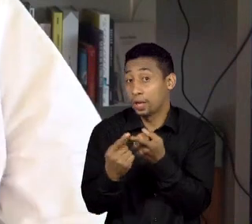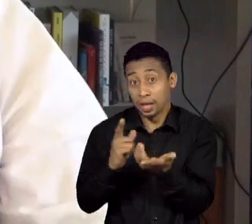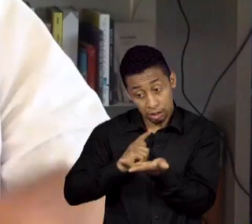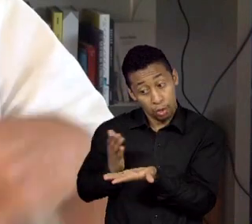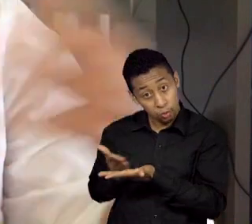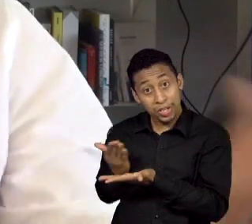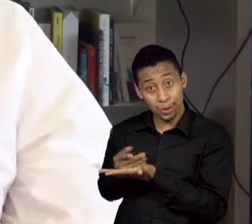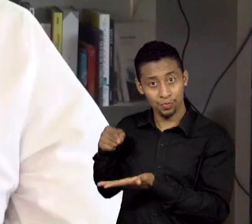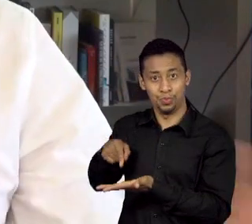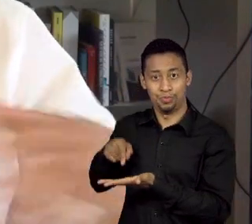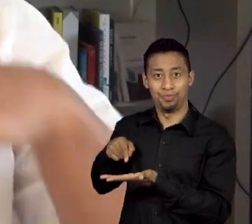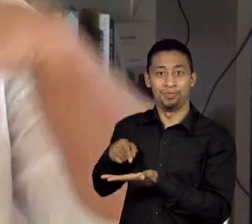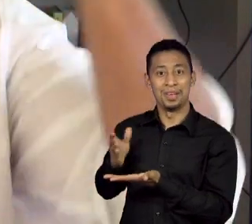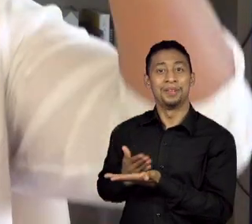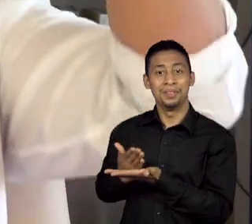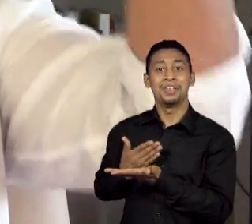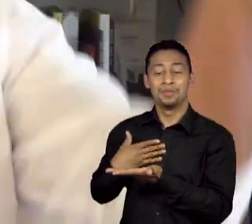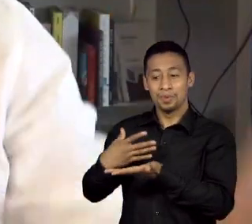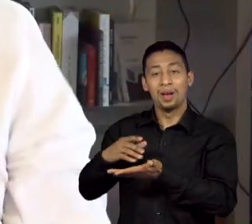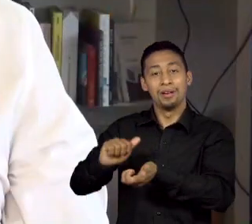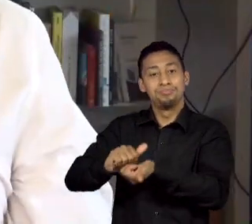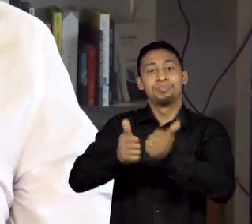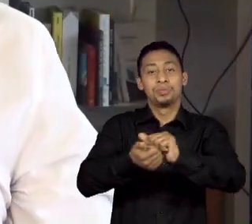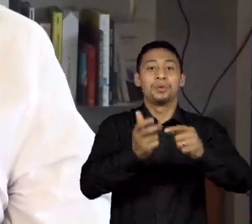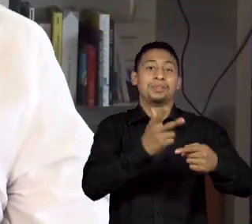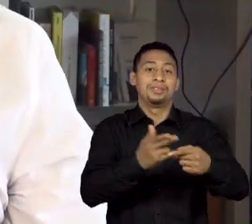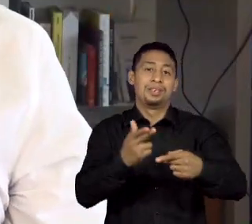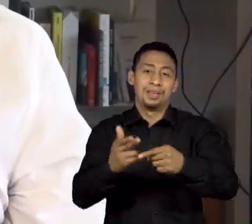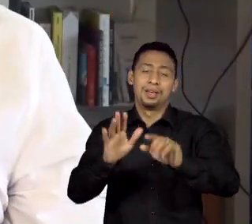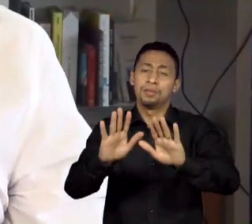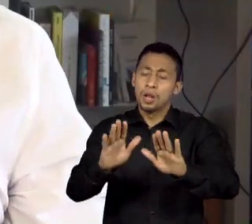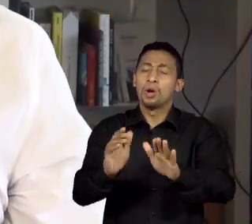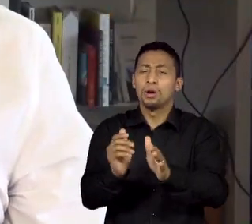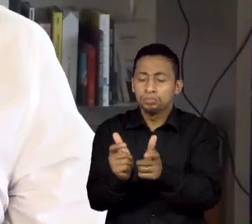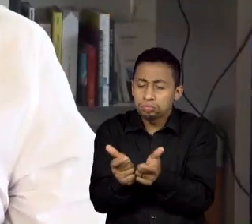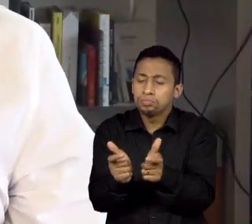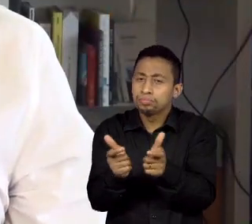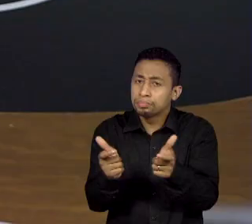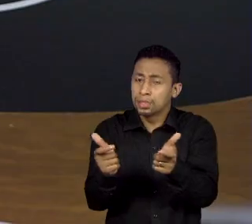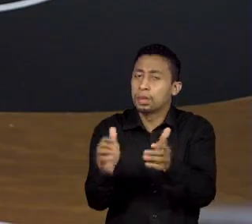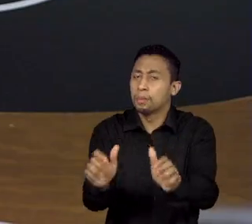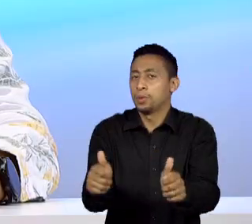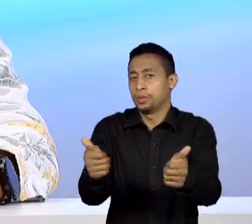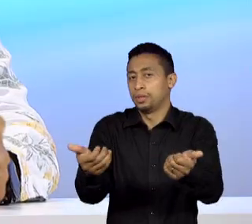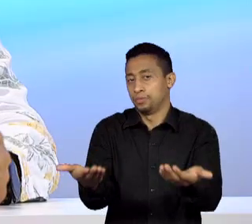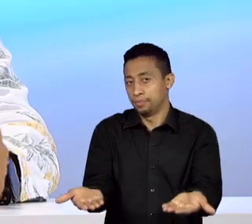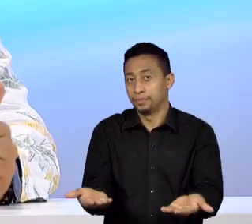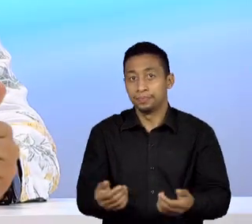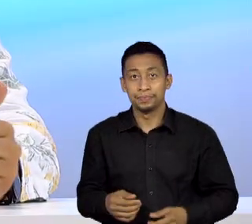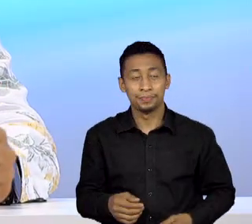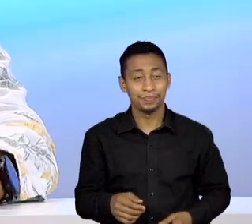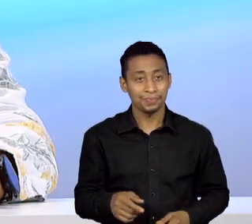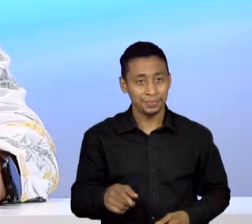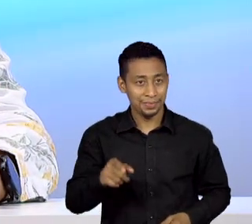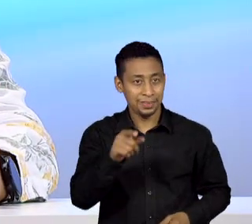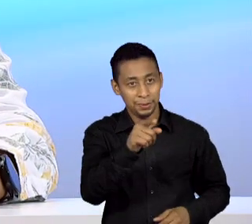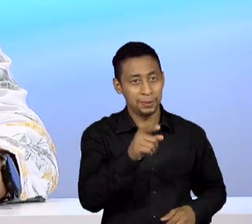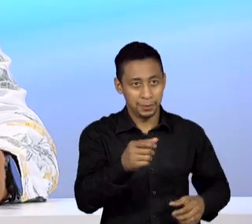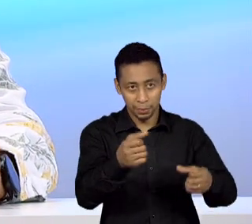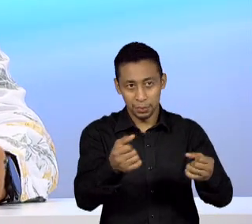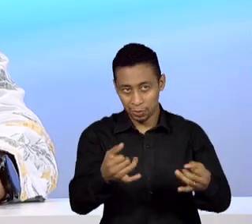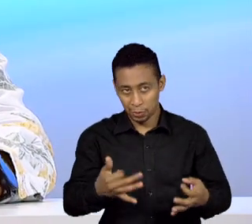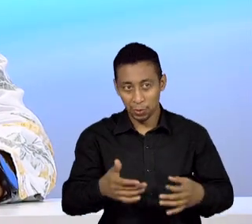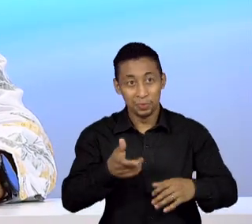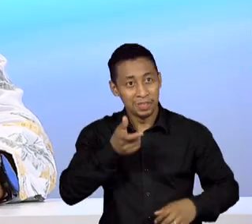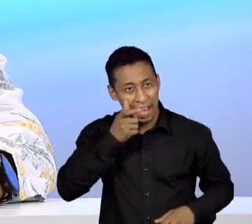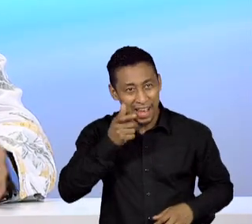indireta, mas estamos muito, muito longe do que deveria e poderia ser. Ale? Você disse agora há pouco que você assiste